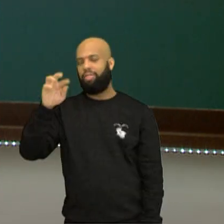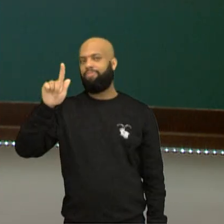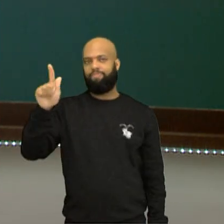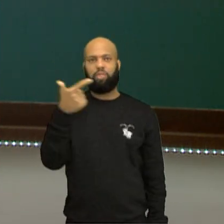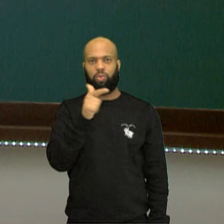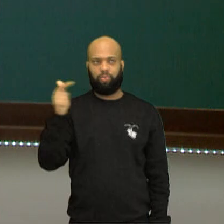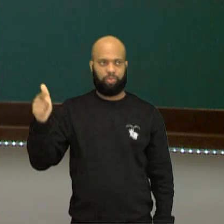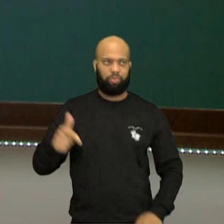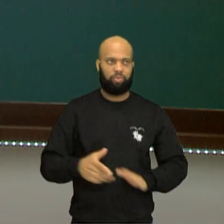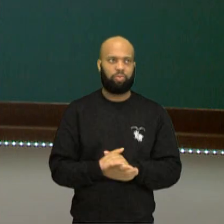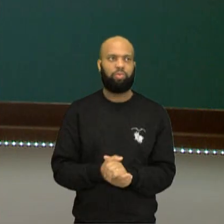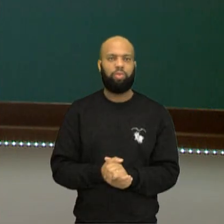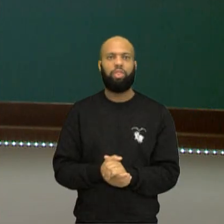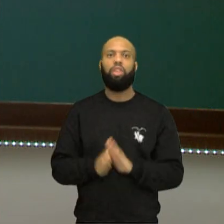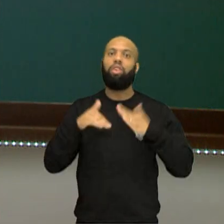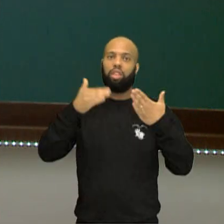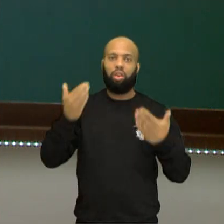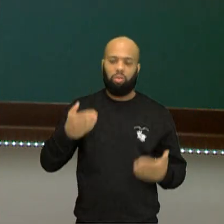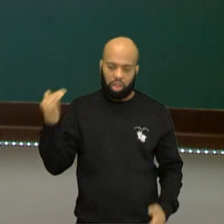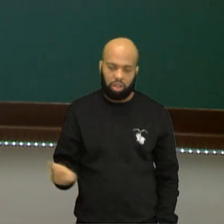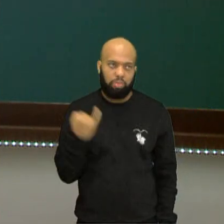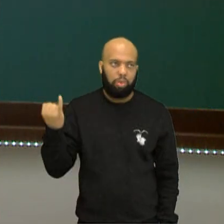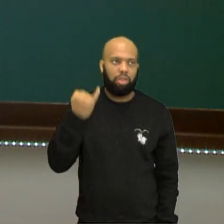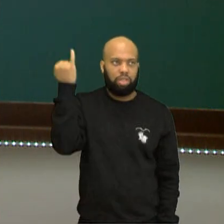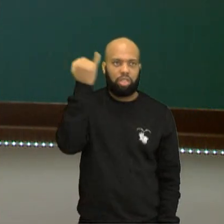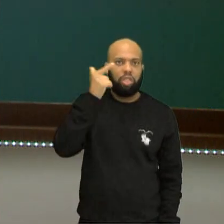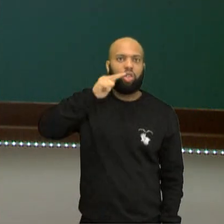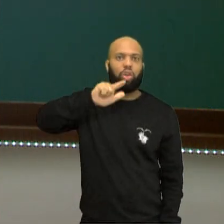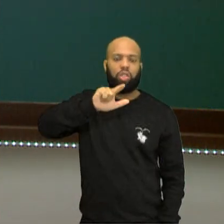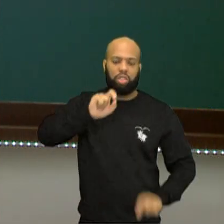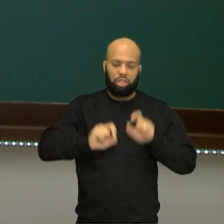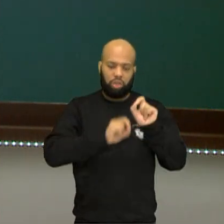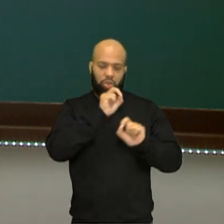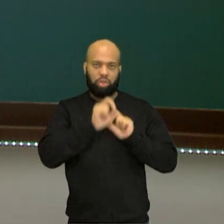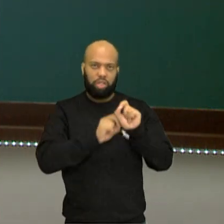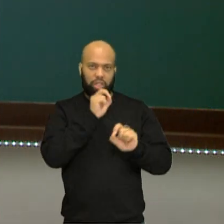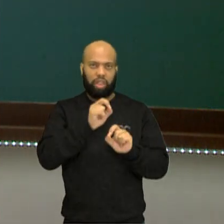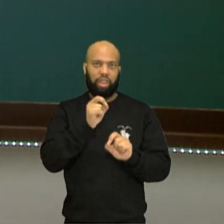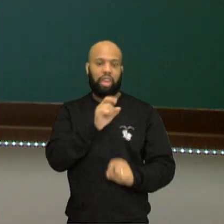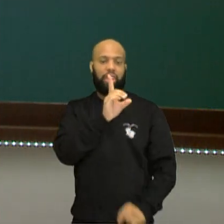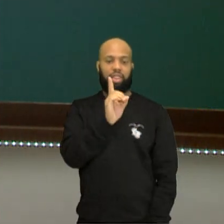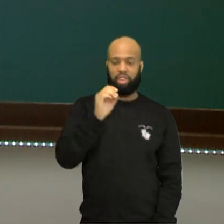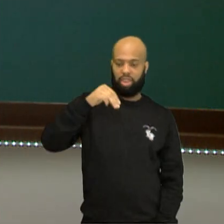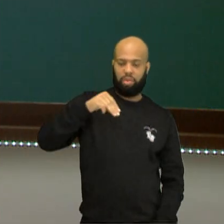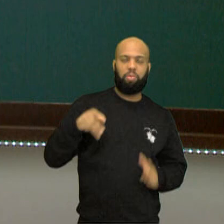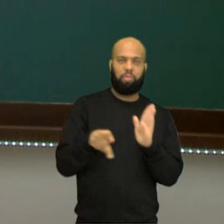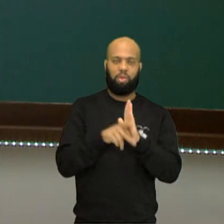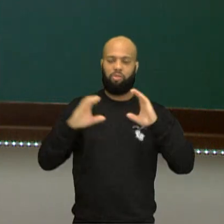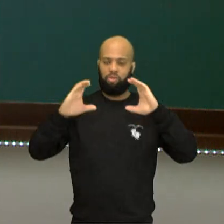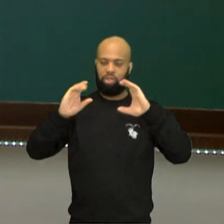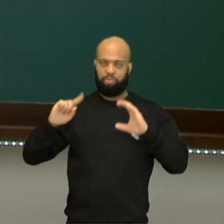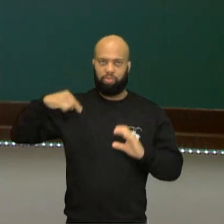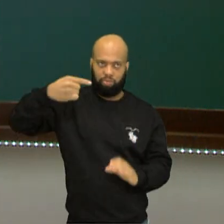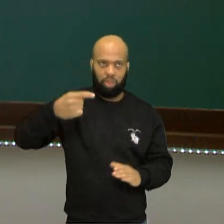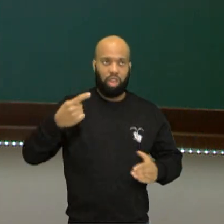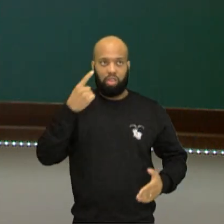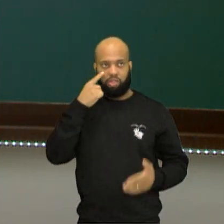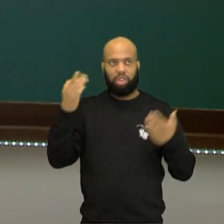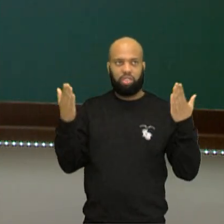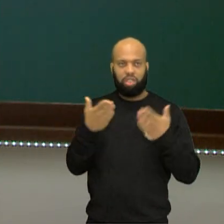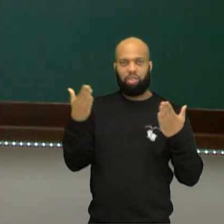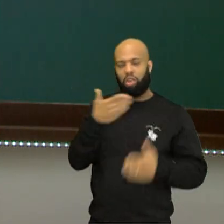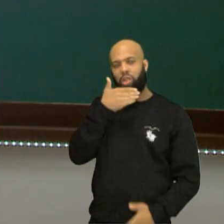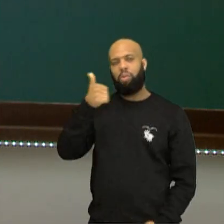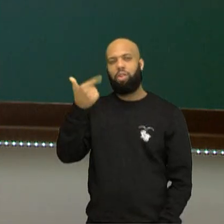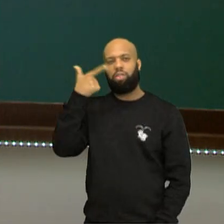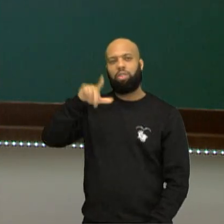valores definidos. Então, é muito importante para que a gente possa definir o domínio da função mais adiante. Aqui eu deixei ilustrado, eu acredito que fica melhor com